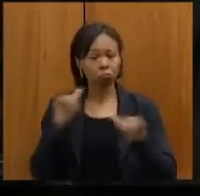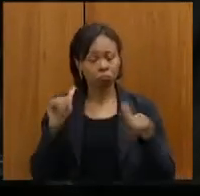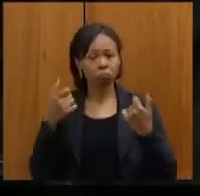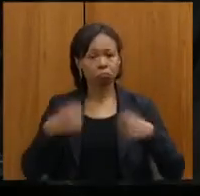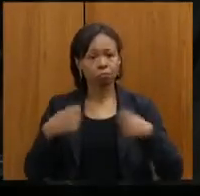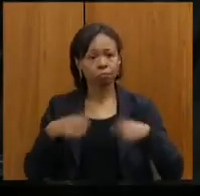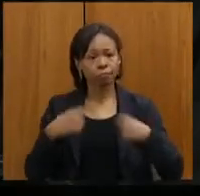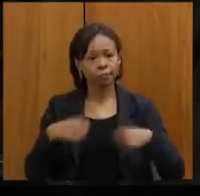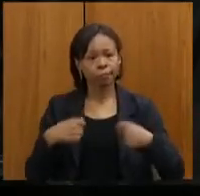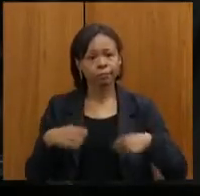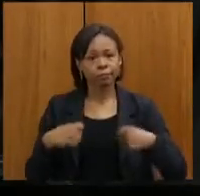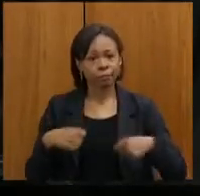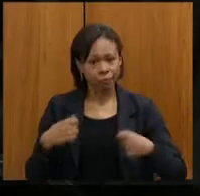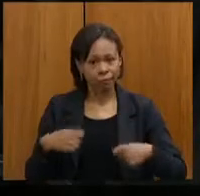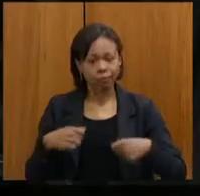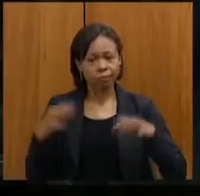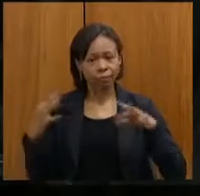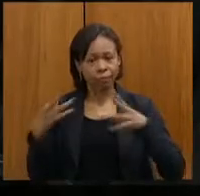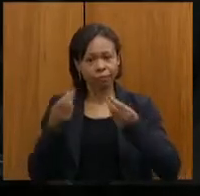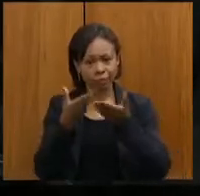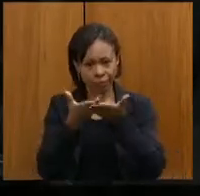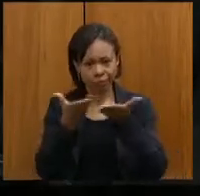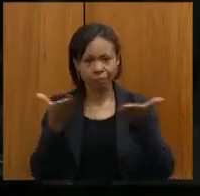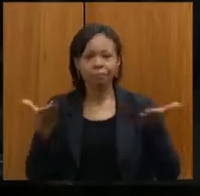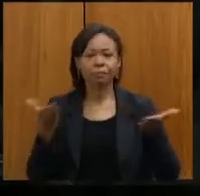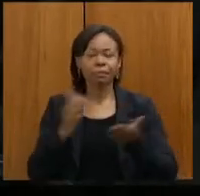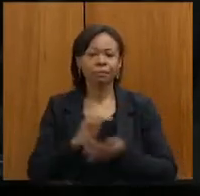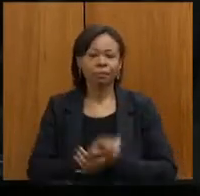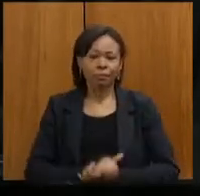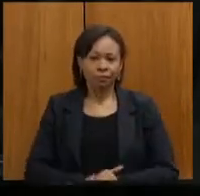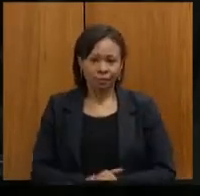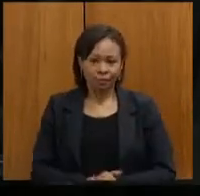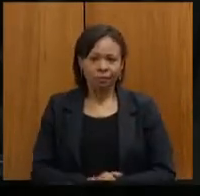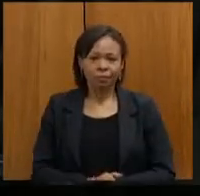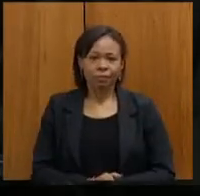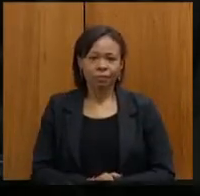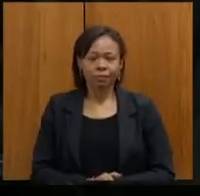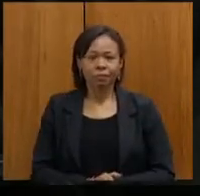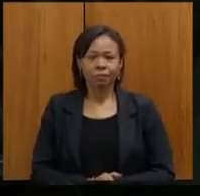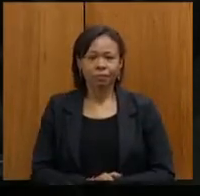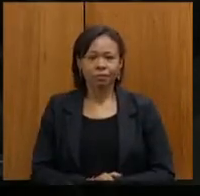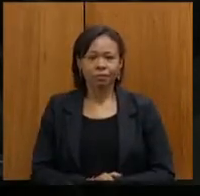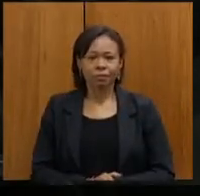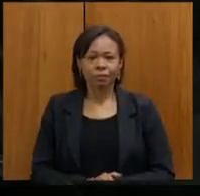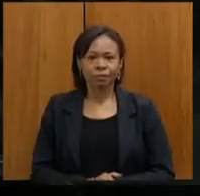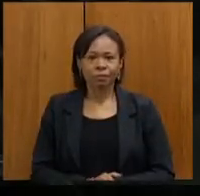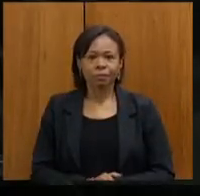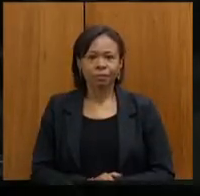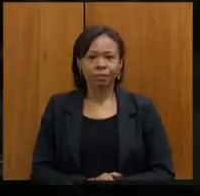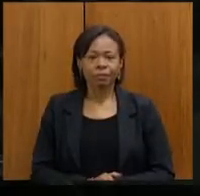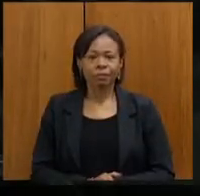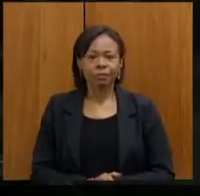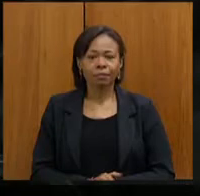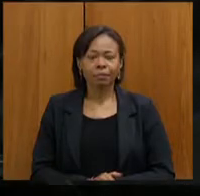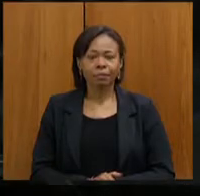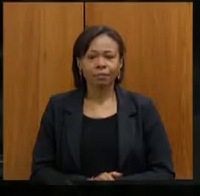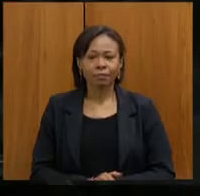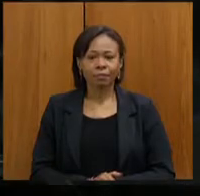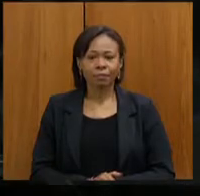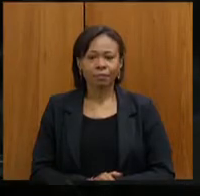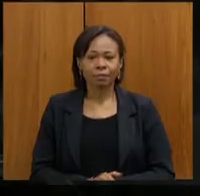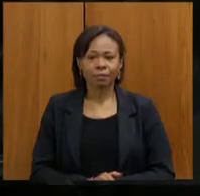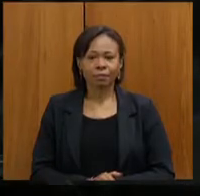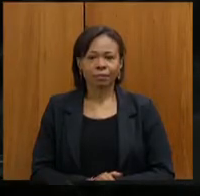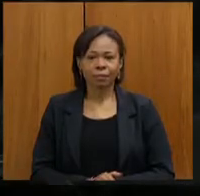análise e apreciação dos Nobres e dos novos pais mas eu quero fazer uma breve Uma Breve consideração